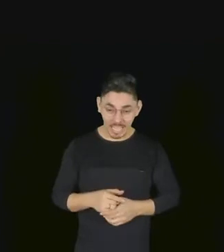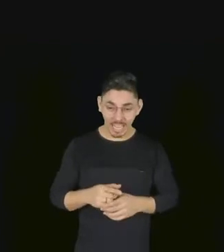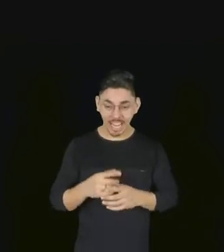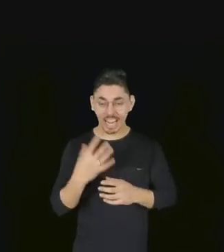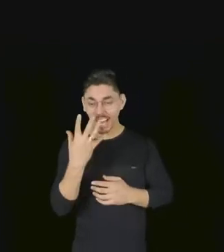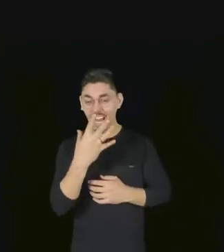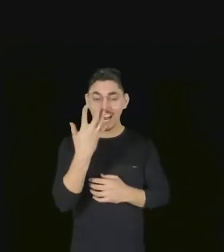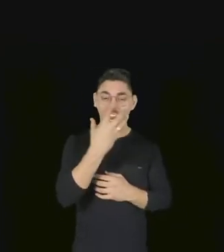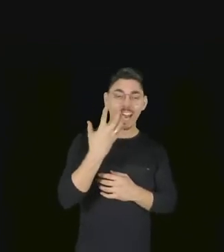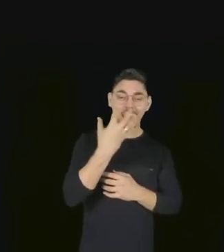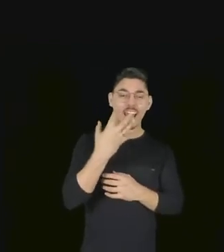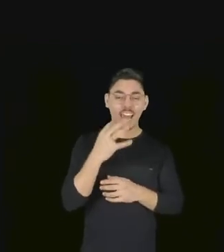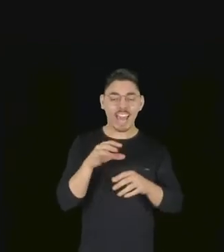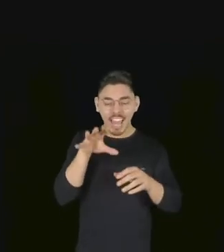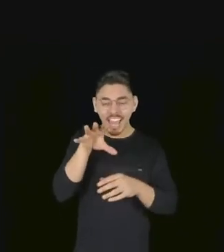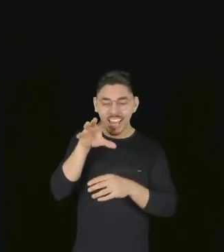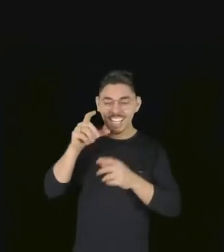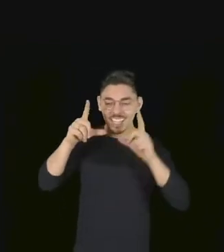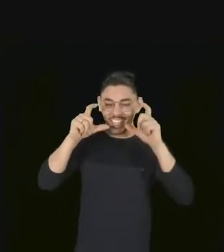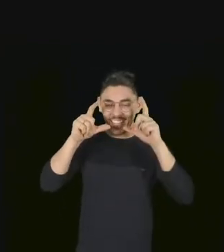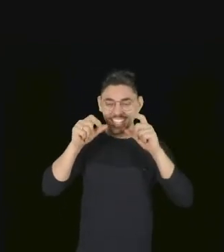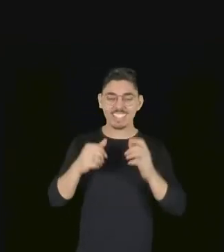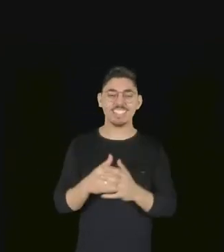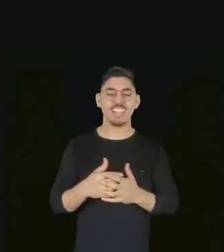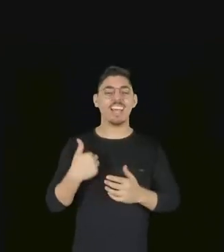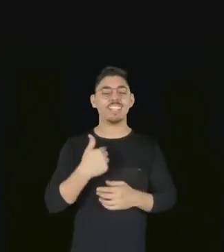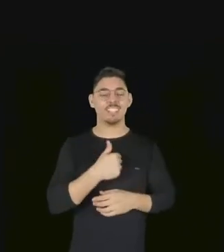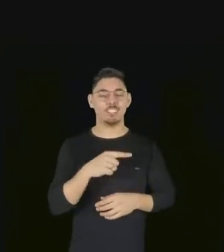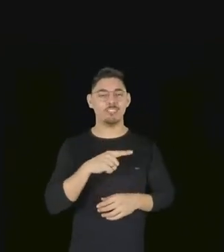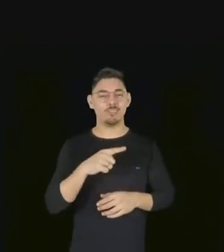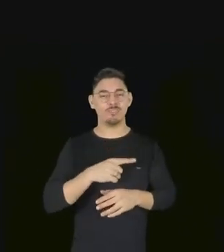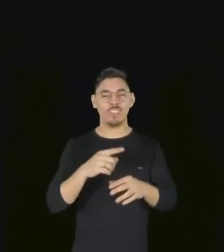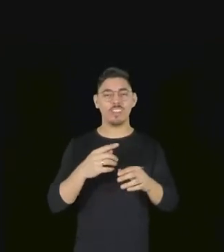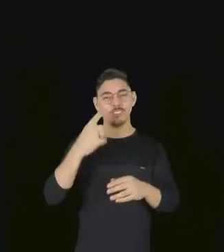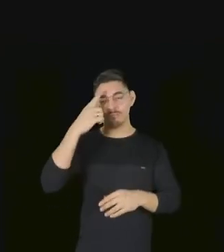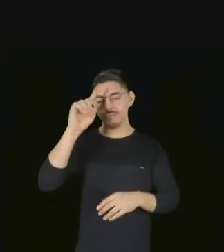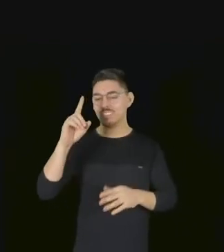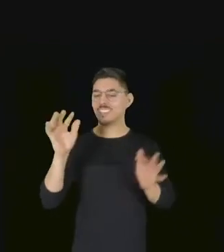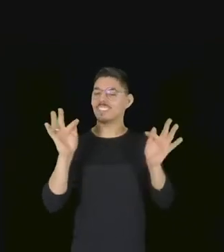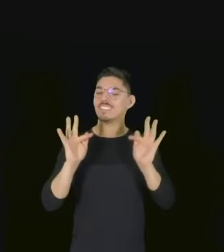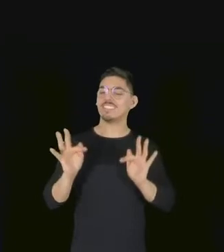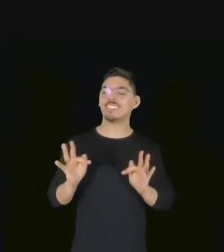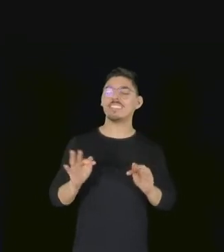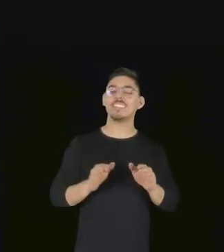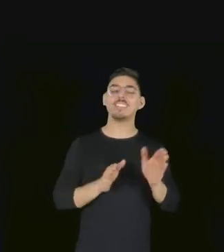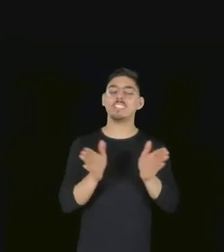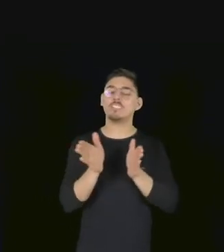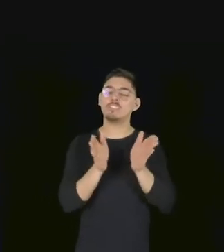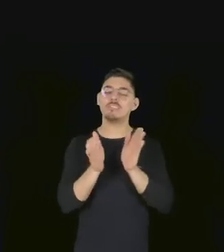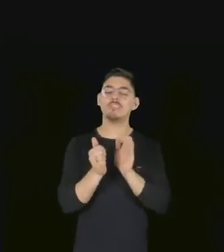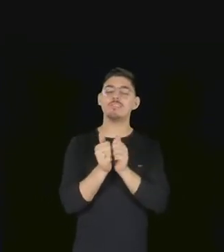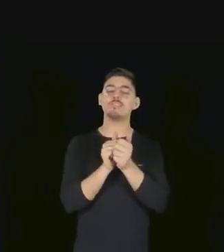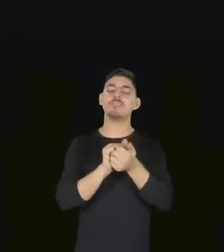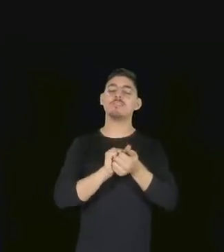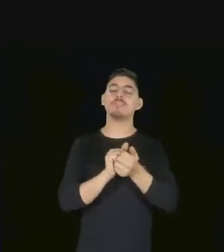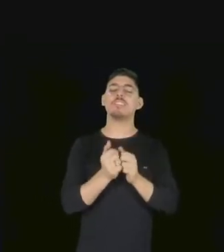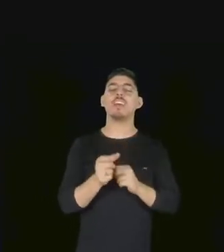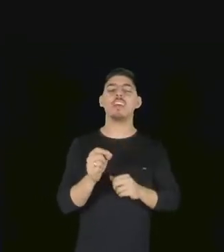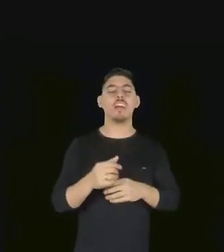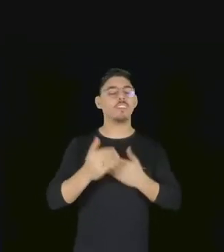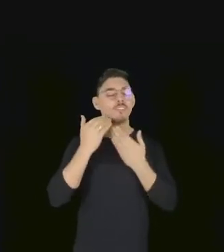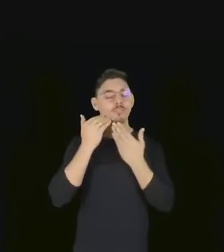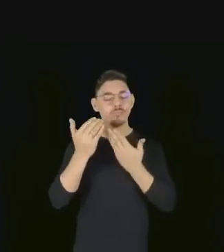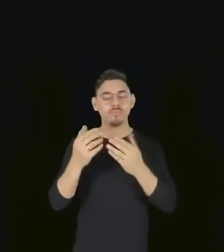foto. Temos vivido dias muito felizes, alegres, de adaptação, e agradecemos muito